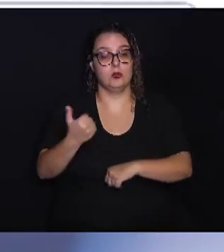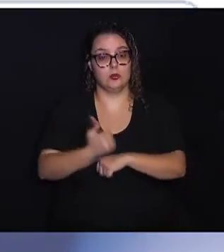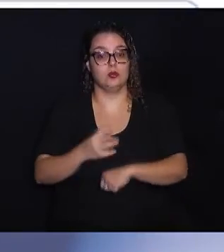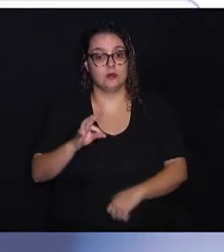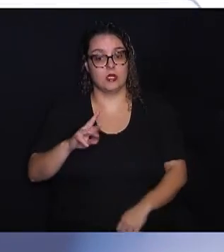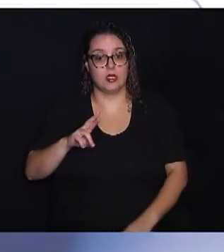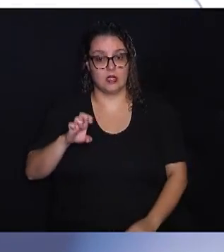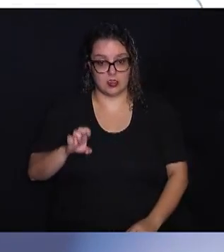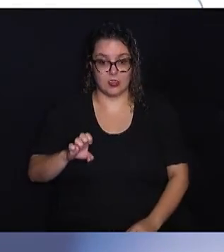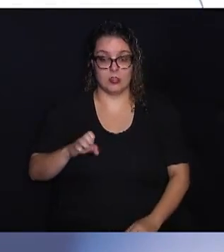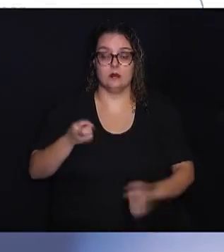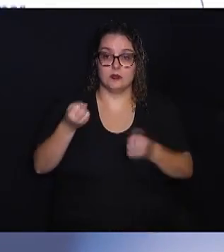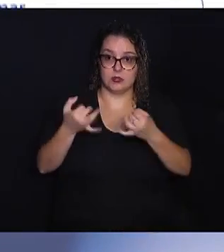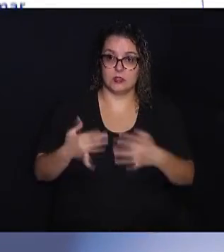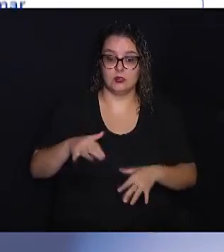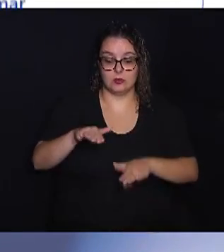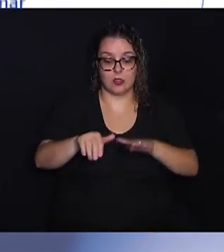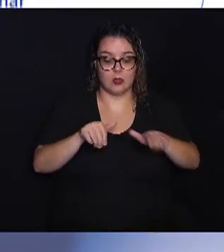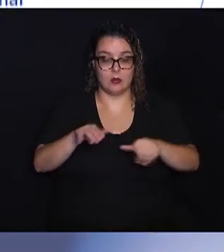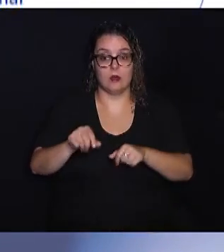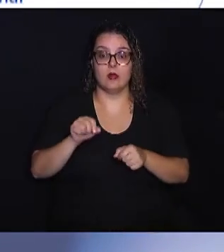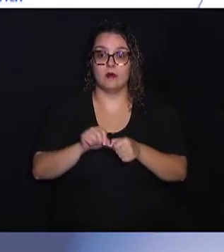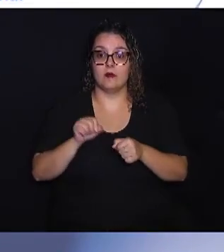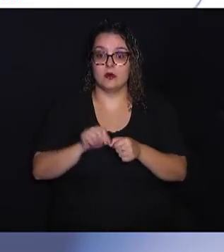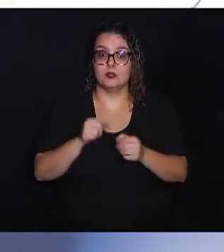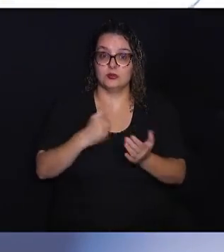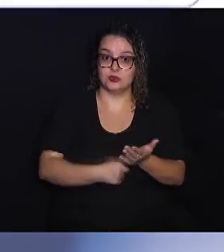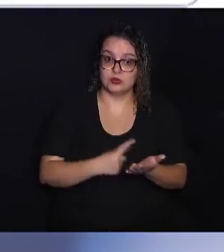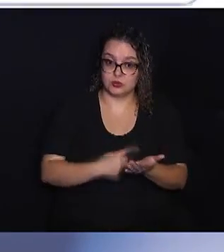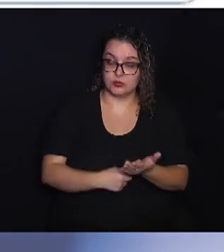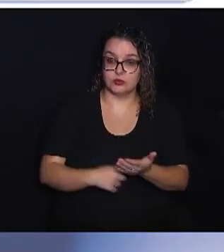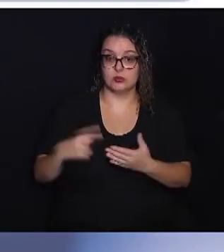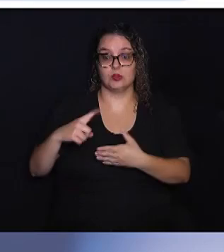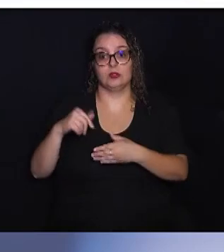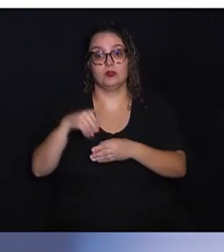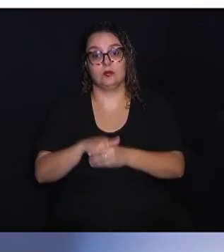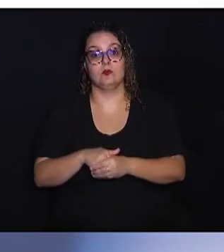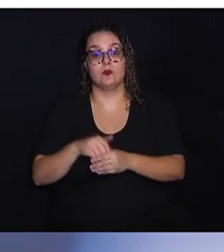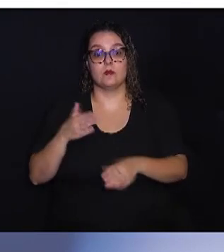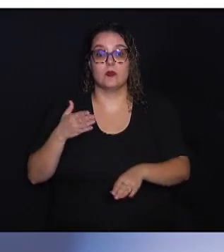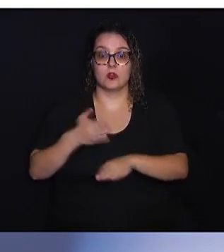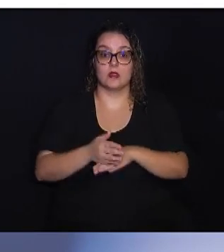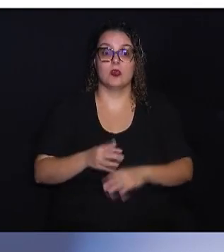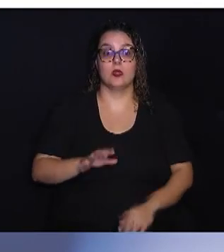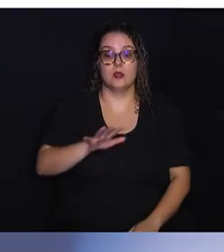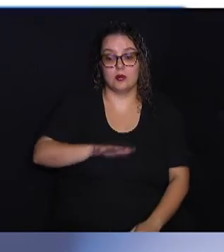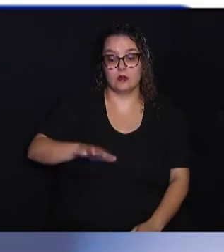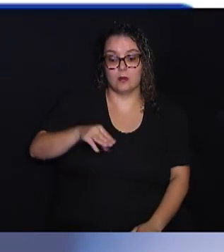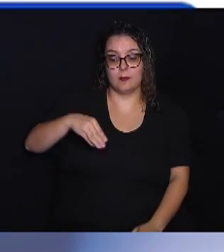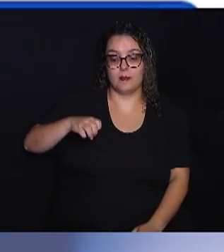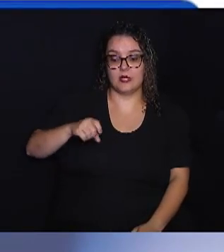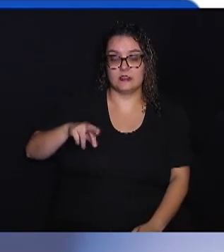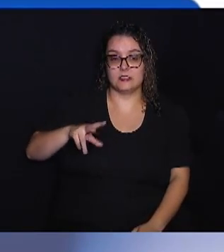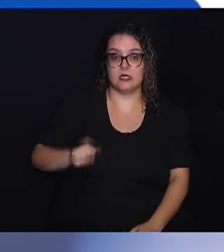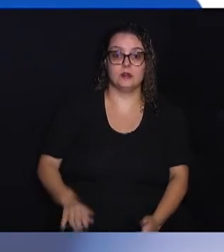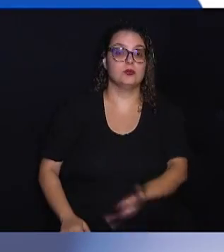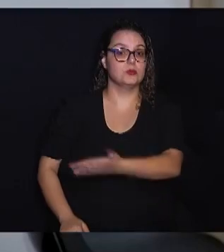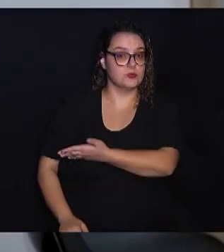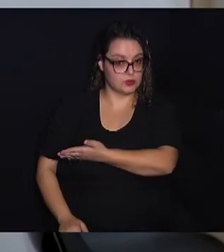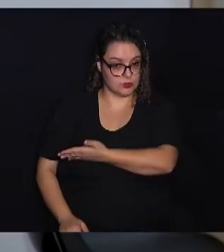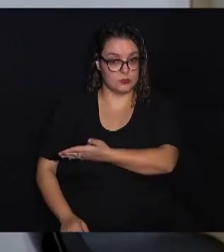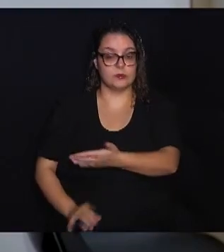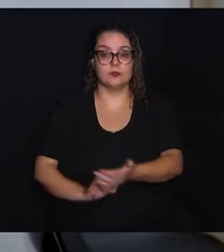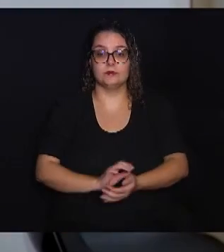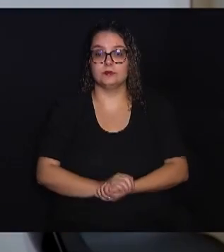orienta que convocados e convocadas só façam a confirmação para as eleições acessando a área do mesário na página oficial do tribunal.